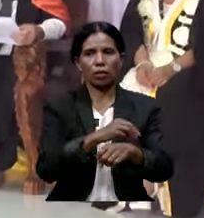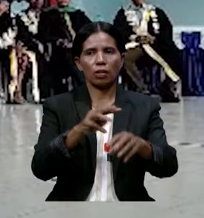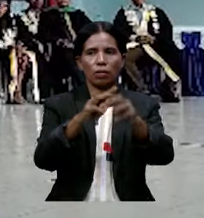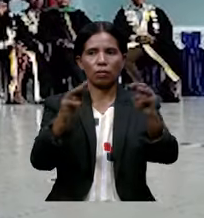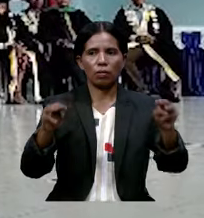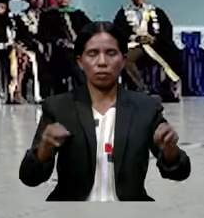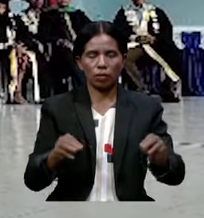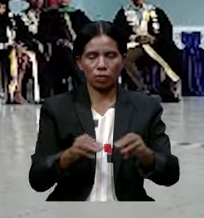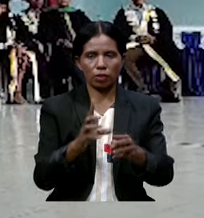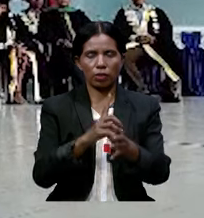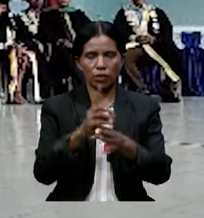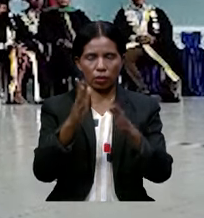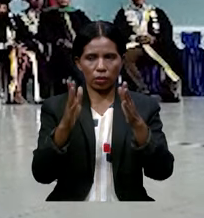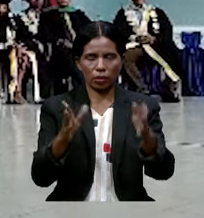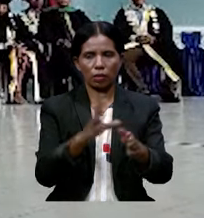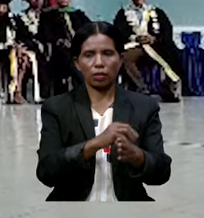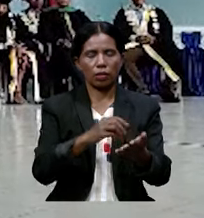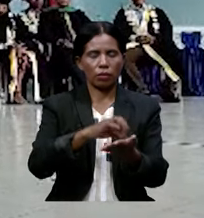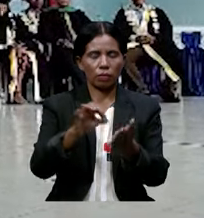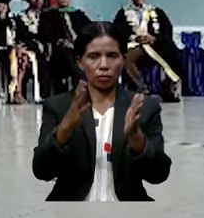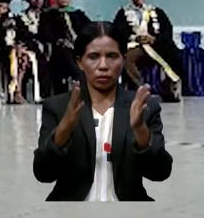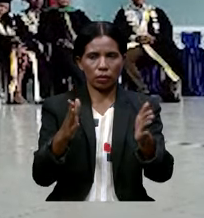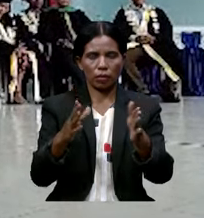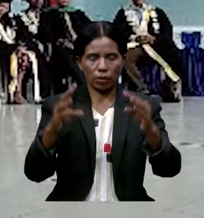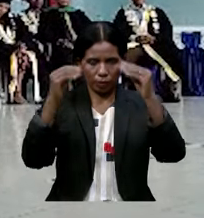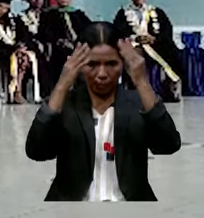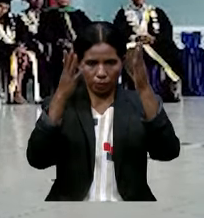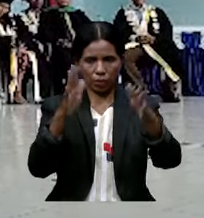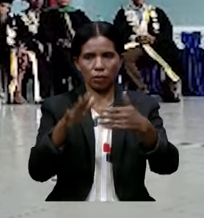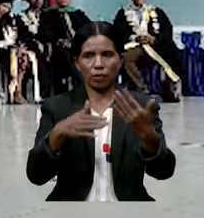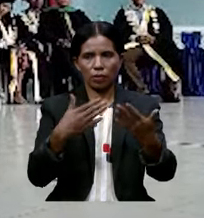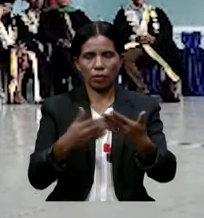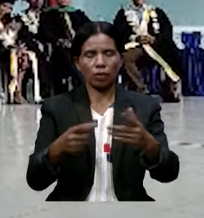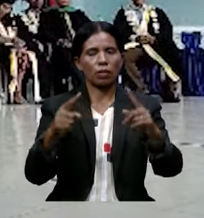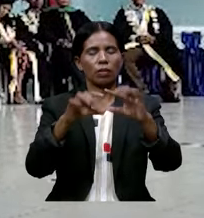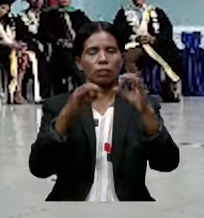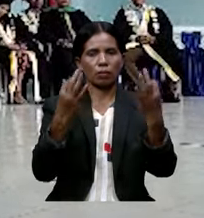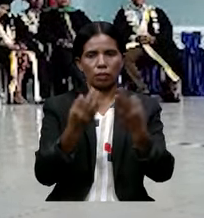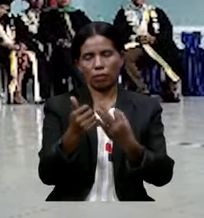Município, Diretores, Coordenadores, no Manuari Serra, no Ba Família Sim.